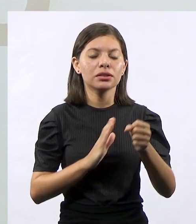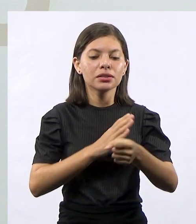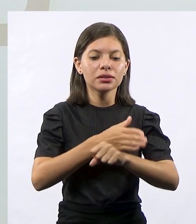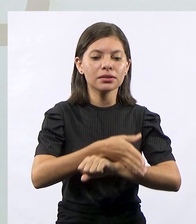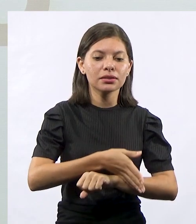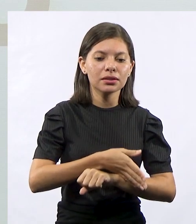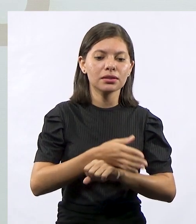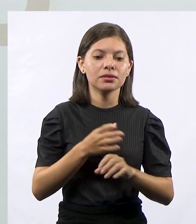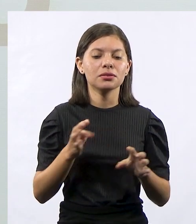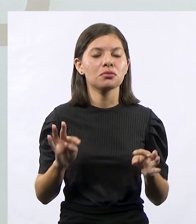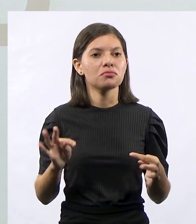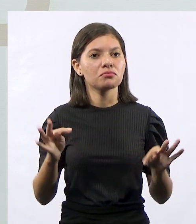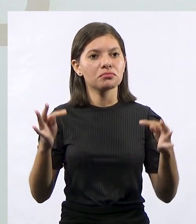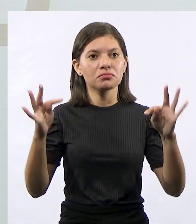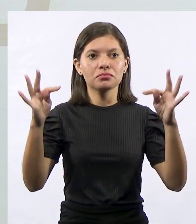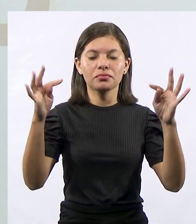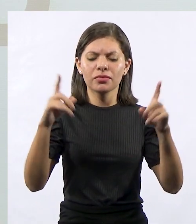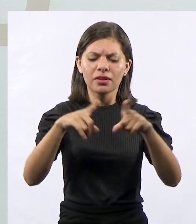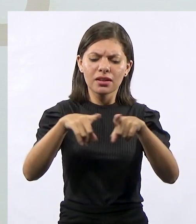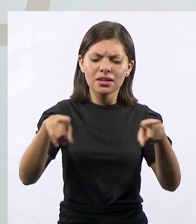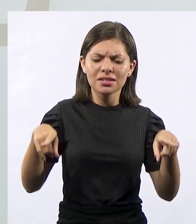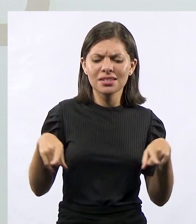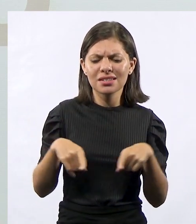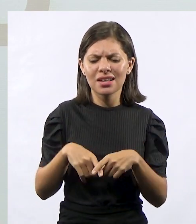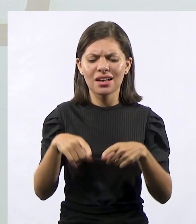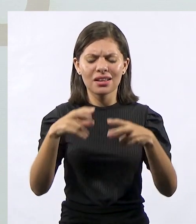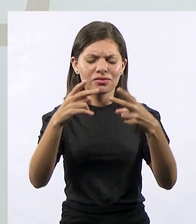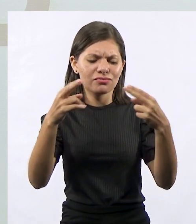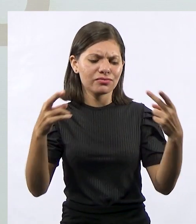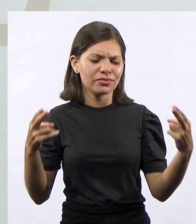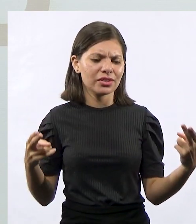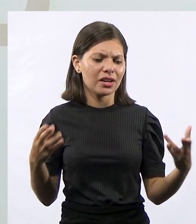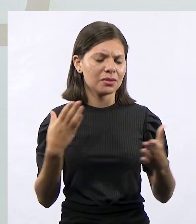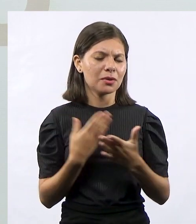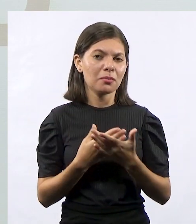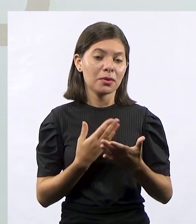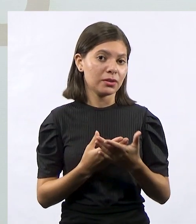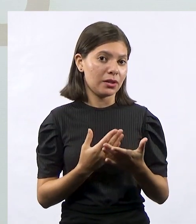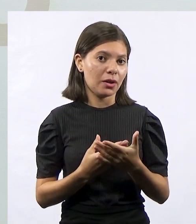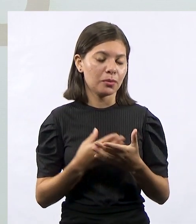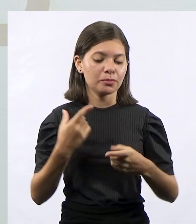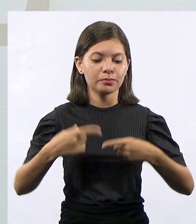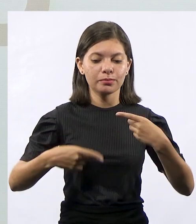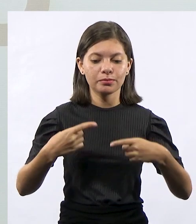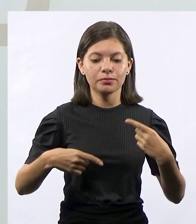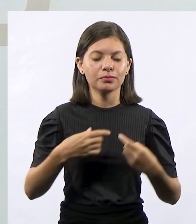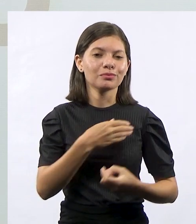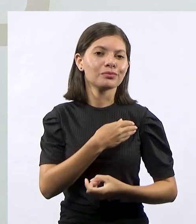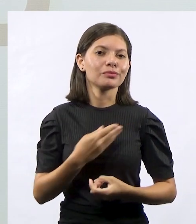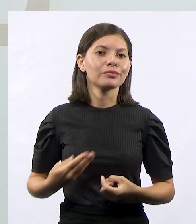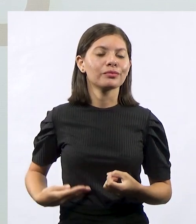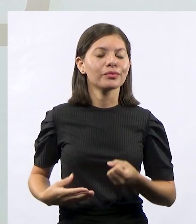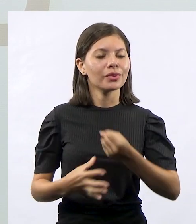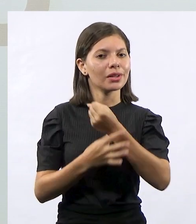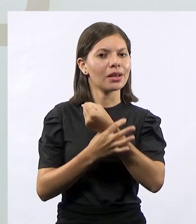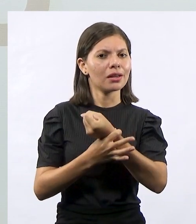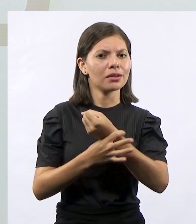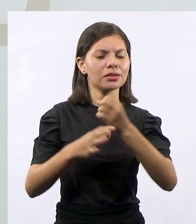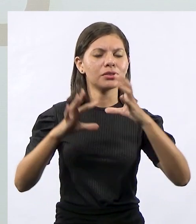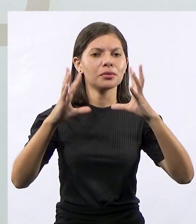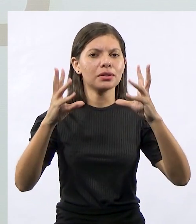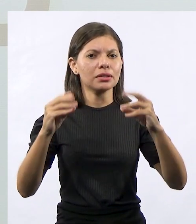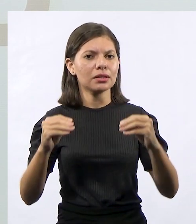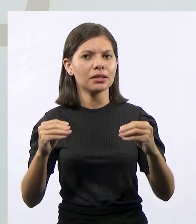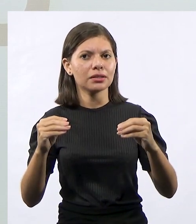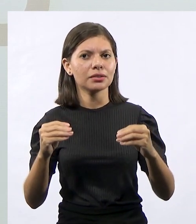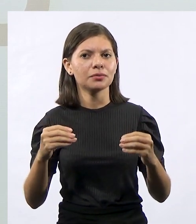garantia de acesso às tecnologias, os laboratórios na escola são políticas públicas que garantem esse padrão